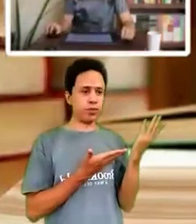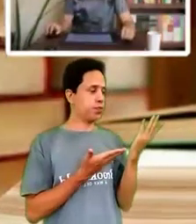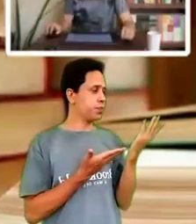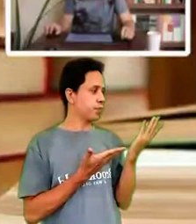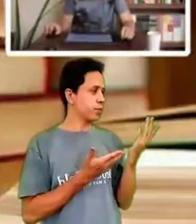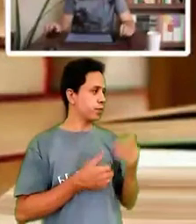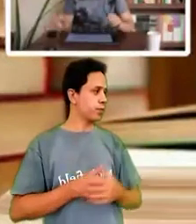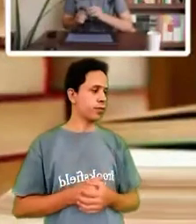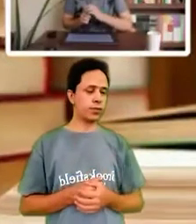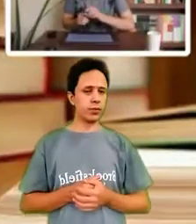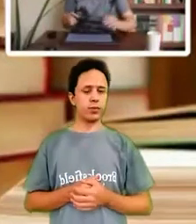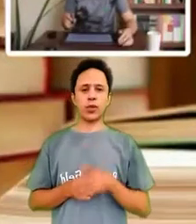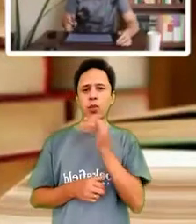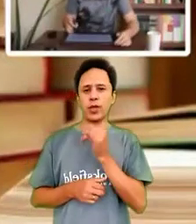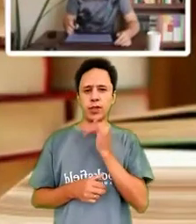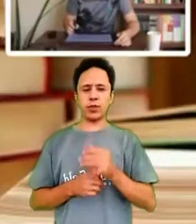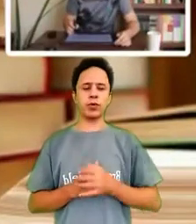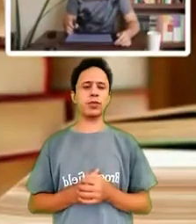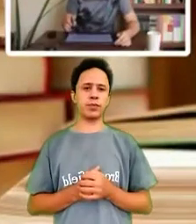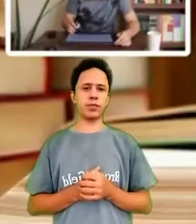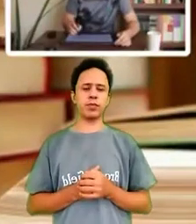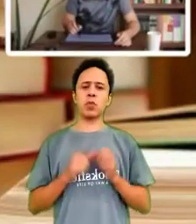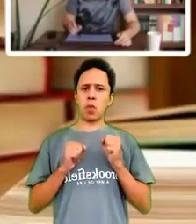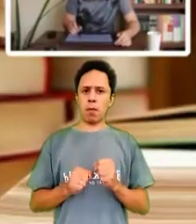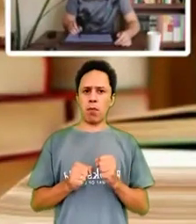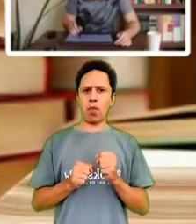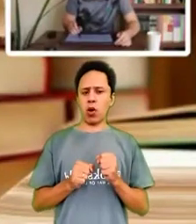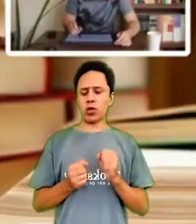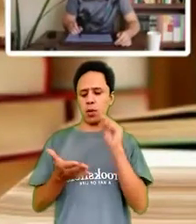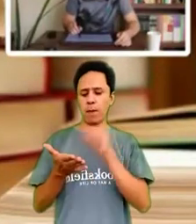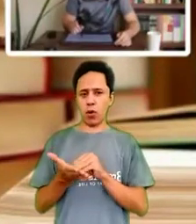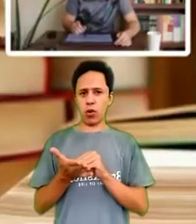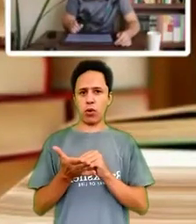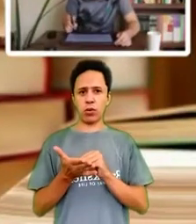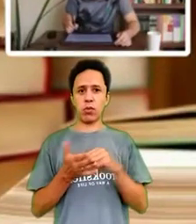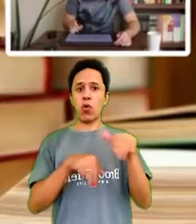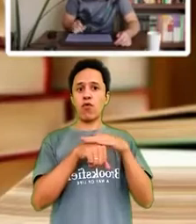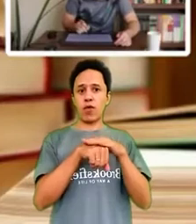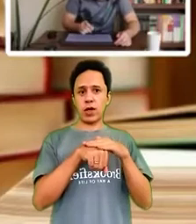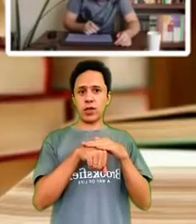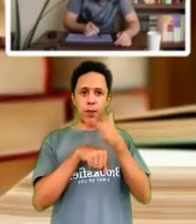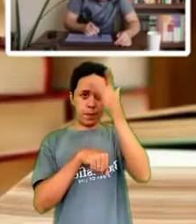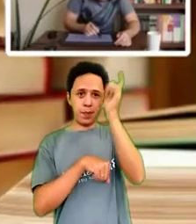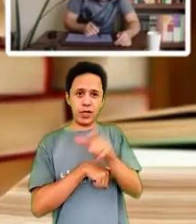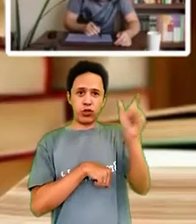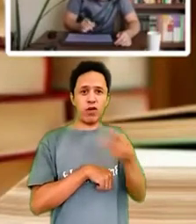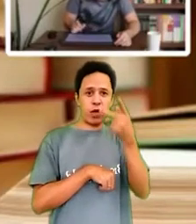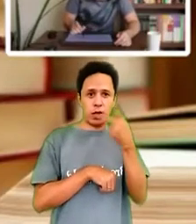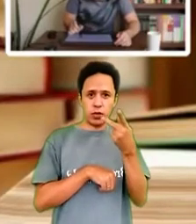cima para vocês, Então, por exemplo, eu posso colocar aqui, essas falas,